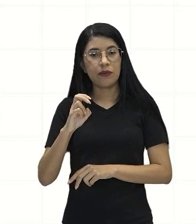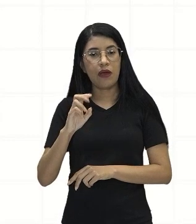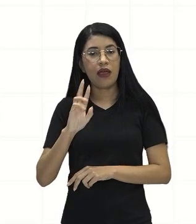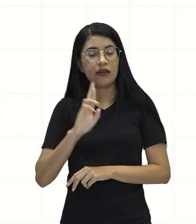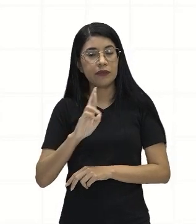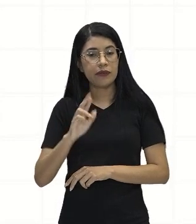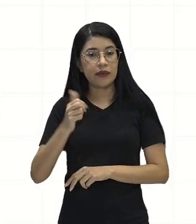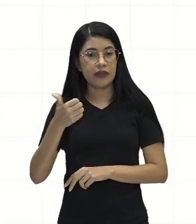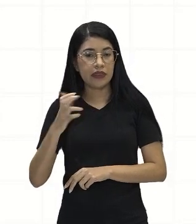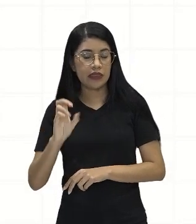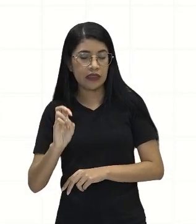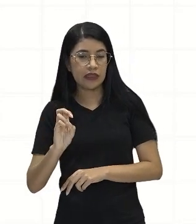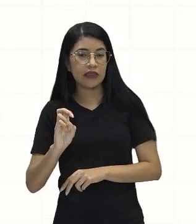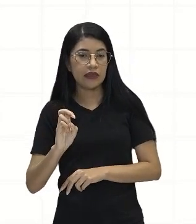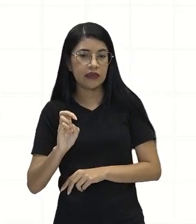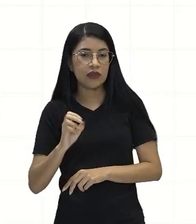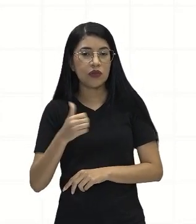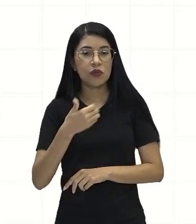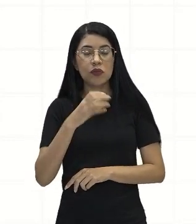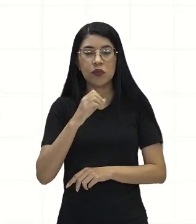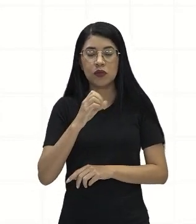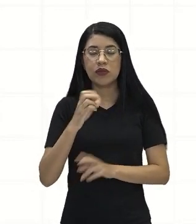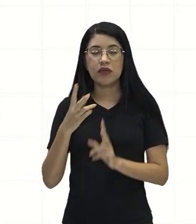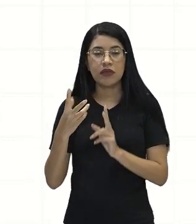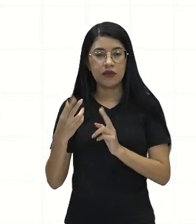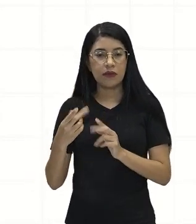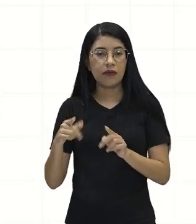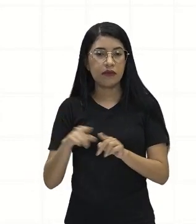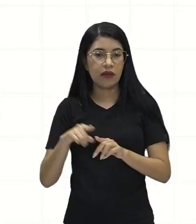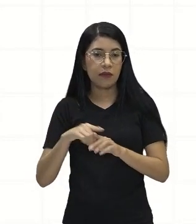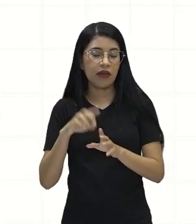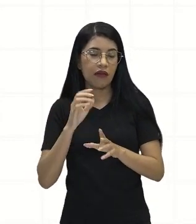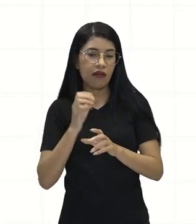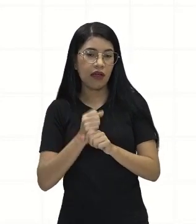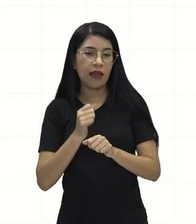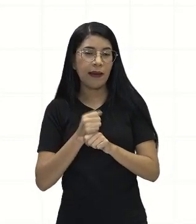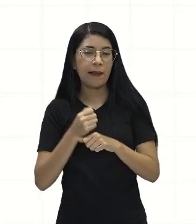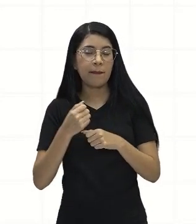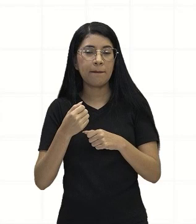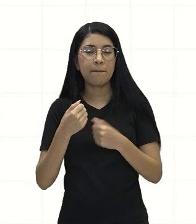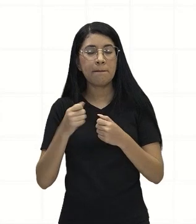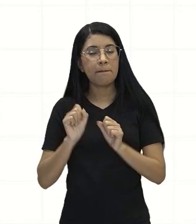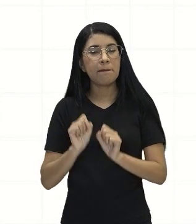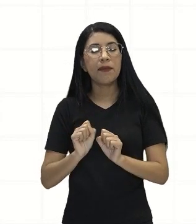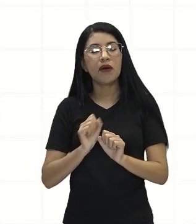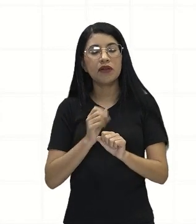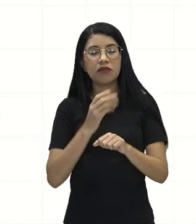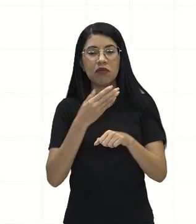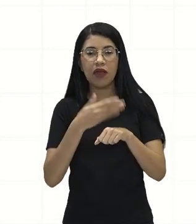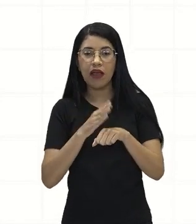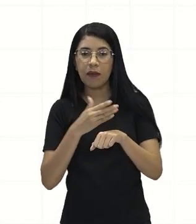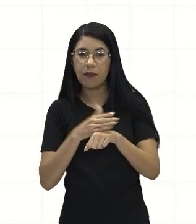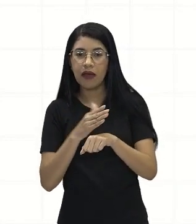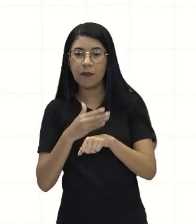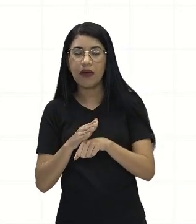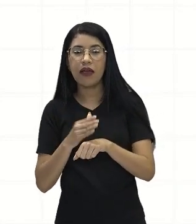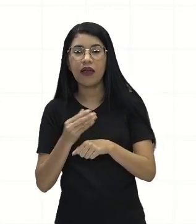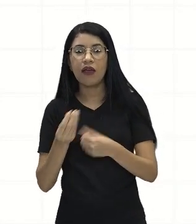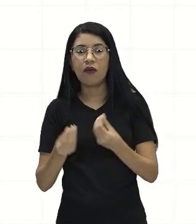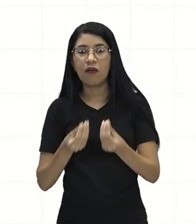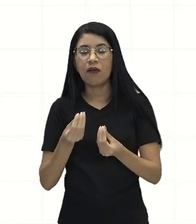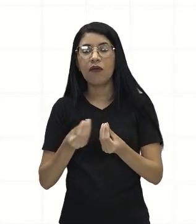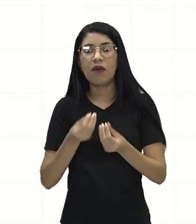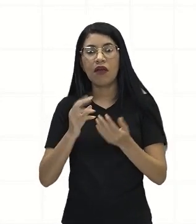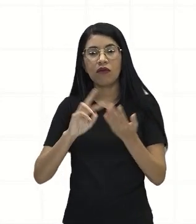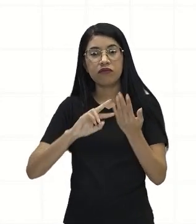mesmo processo, né? Você pode sair fazendo, procurando colocar um número elevado ao quadrado, como